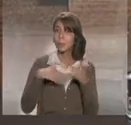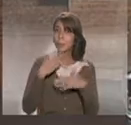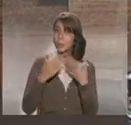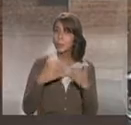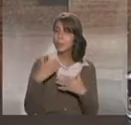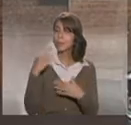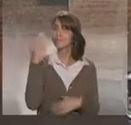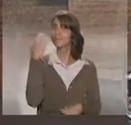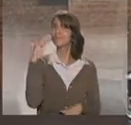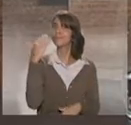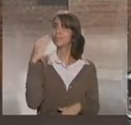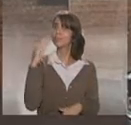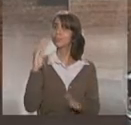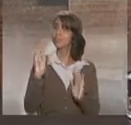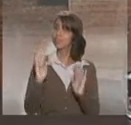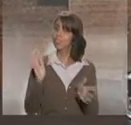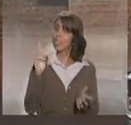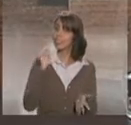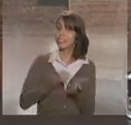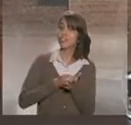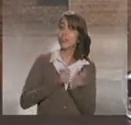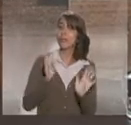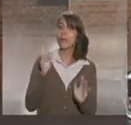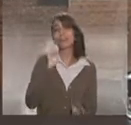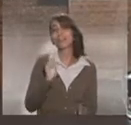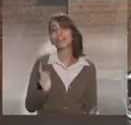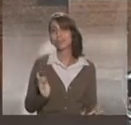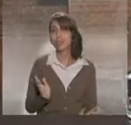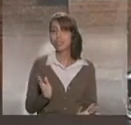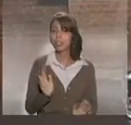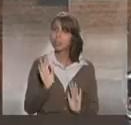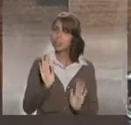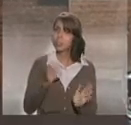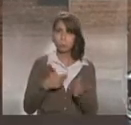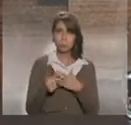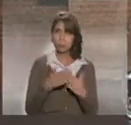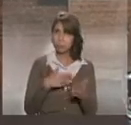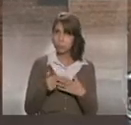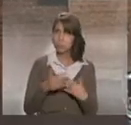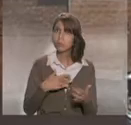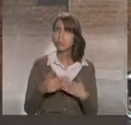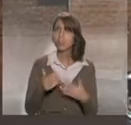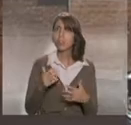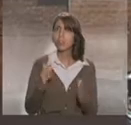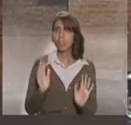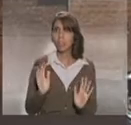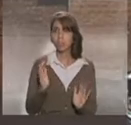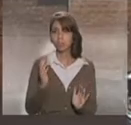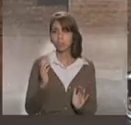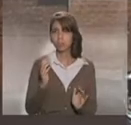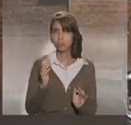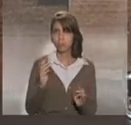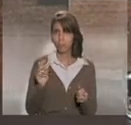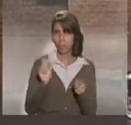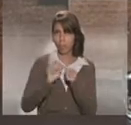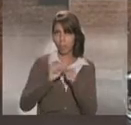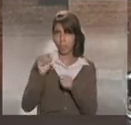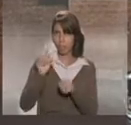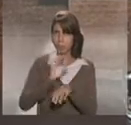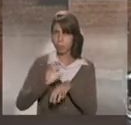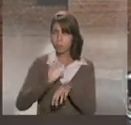o que já estava decidido e não sabia mas de qualquer maneira então que enquanto estava fazendo um trabalho está fazendo